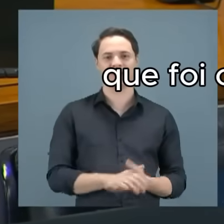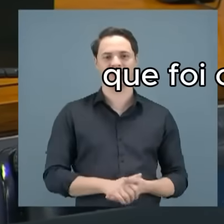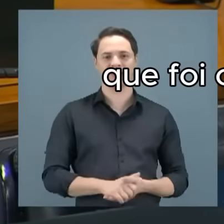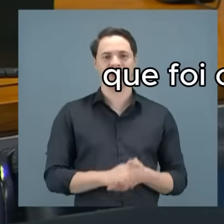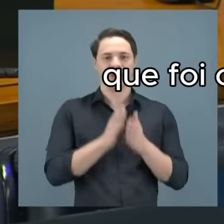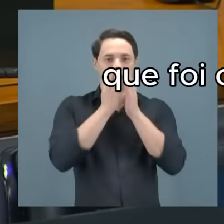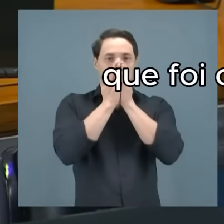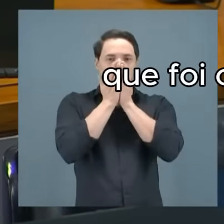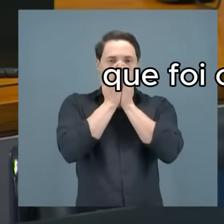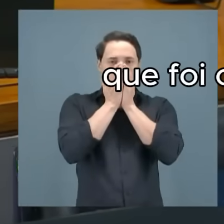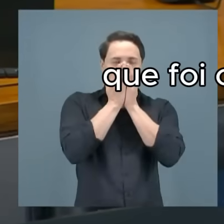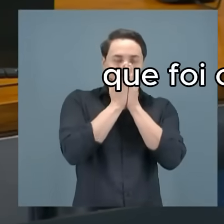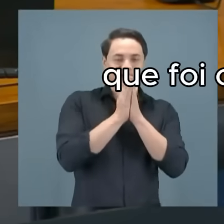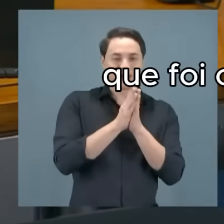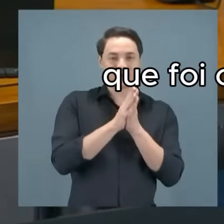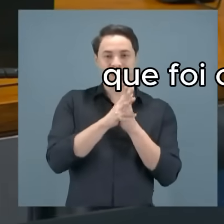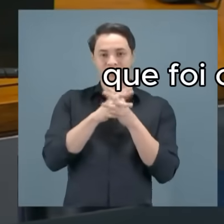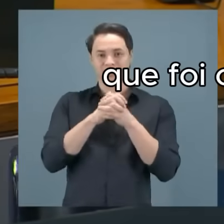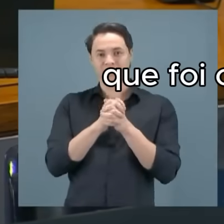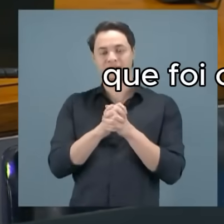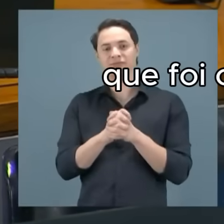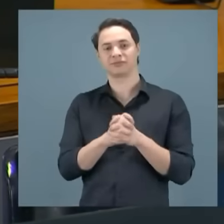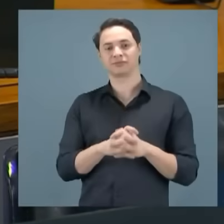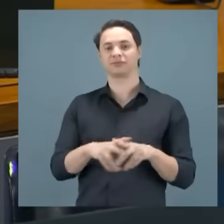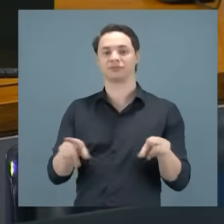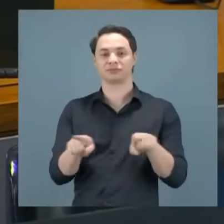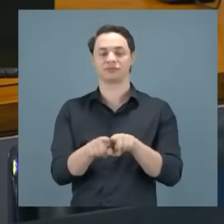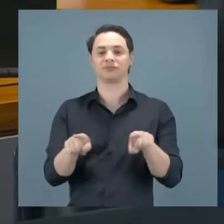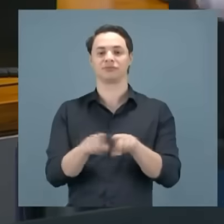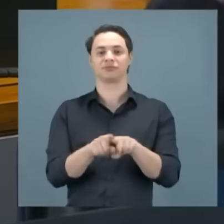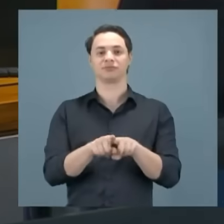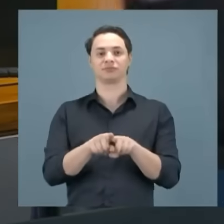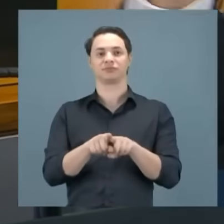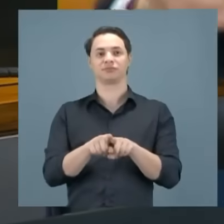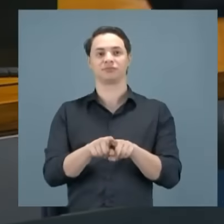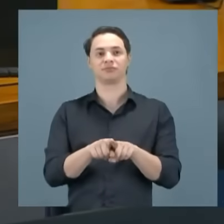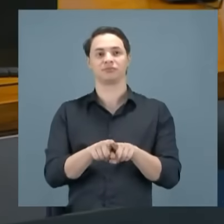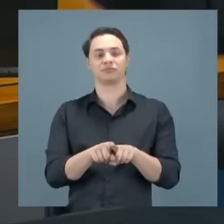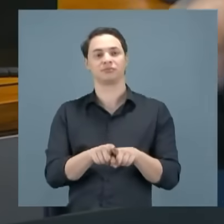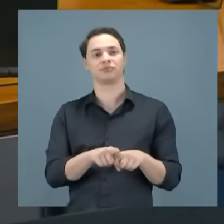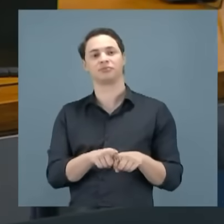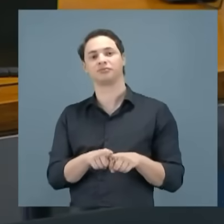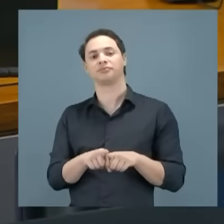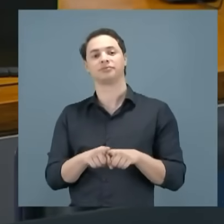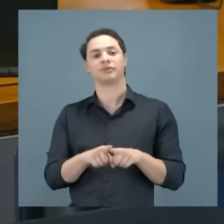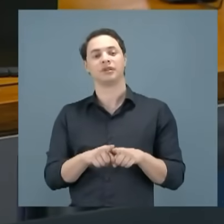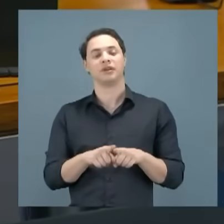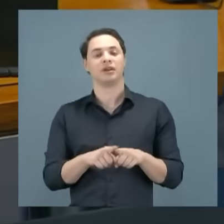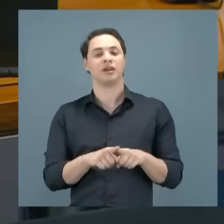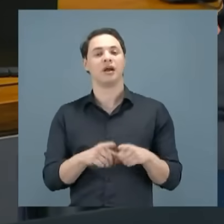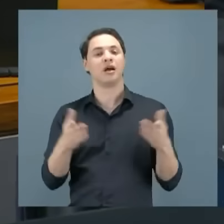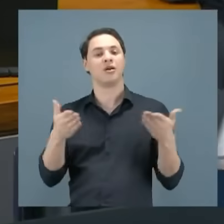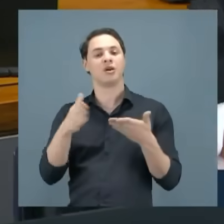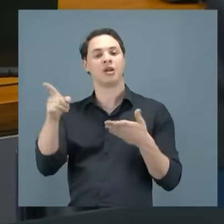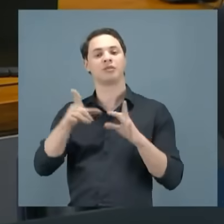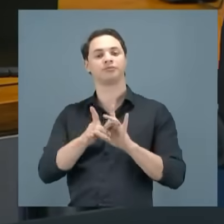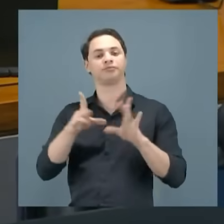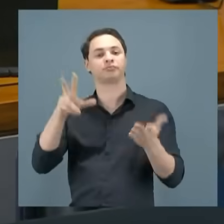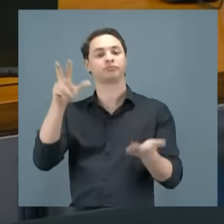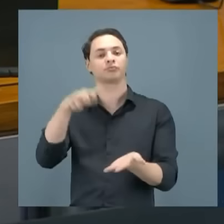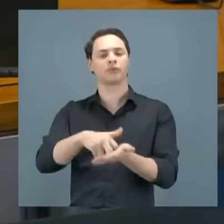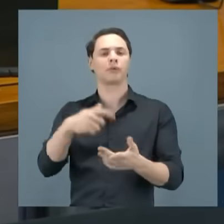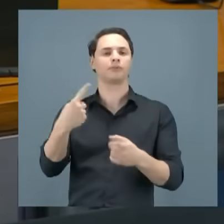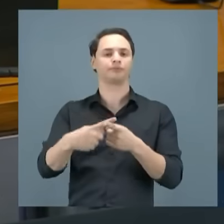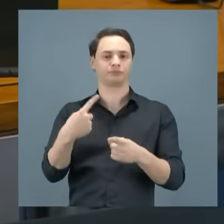Aquele que foi condenado por corrupção e lavagem de dinheiro e descondenado por quem agora arrogou-se